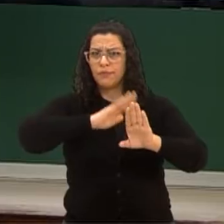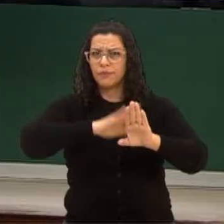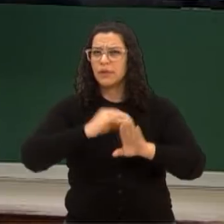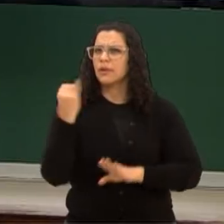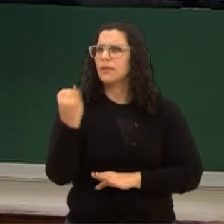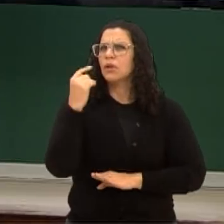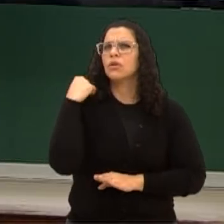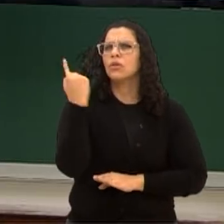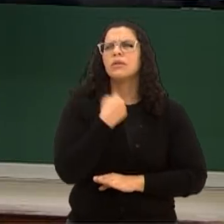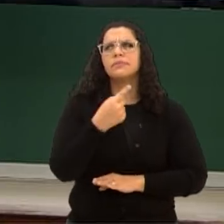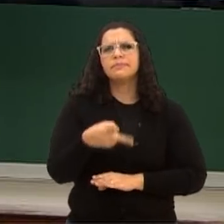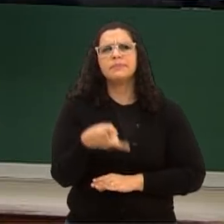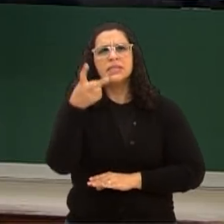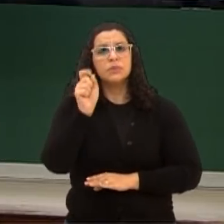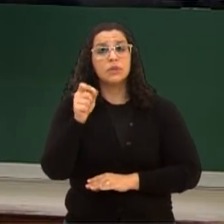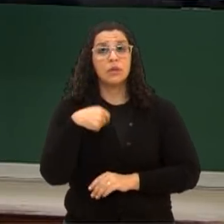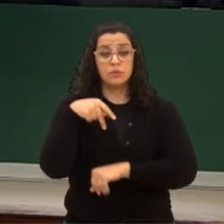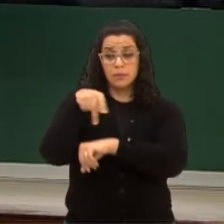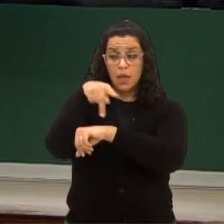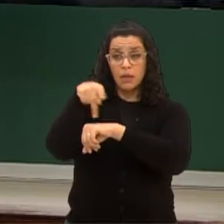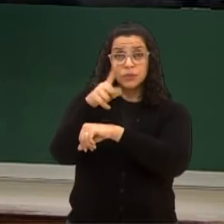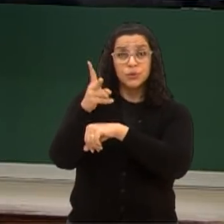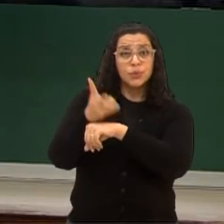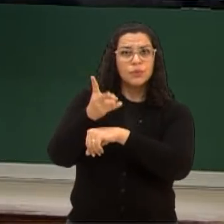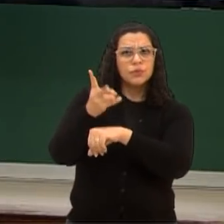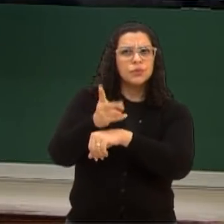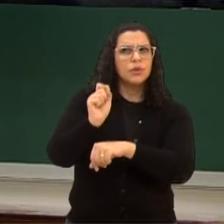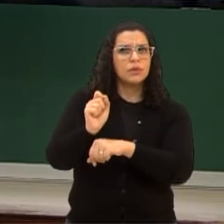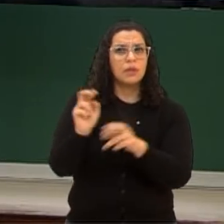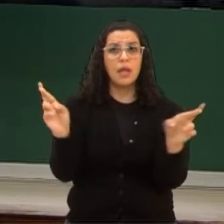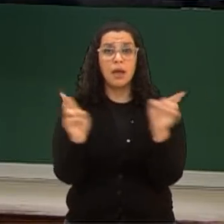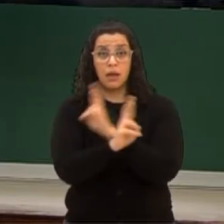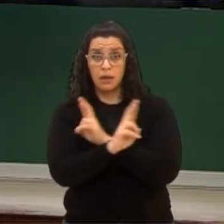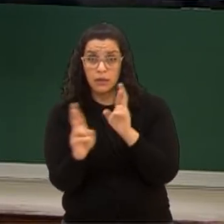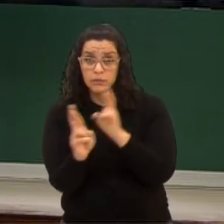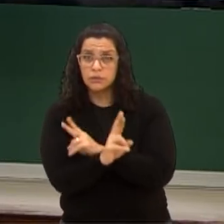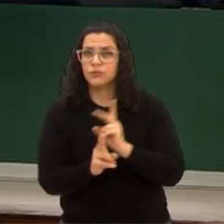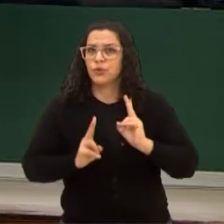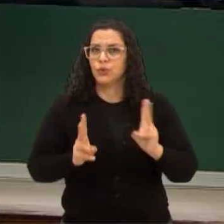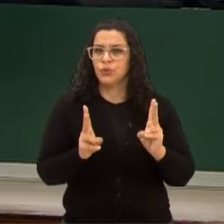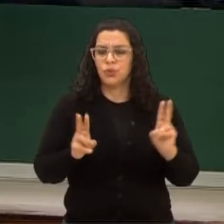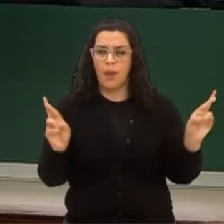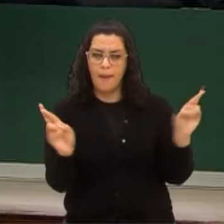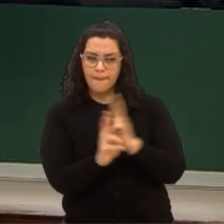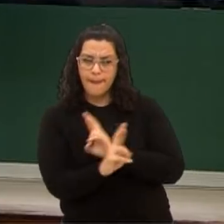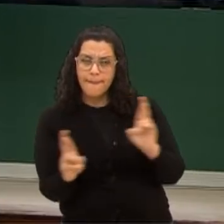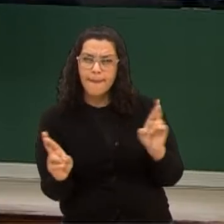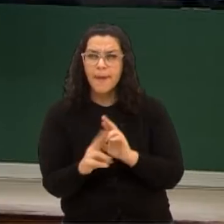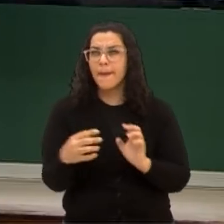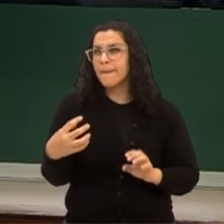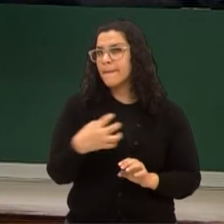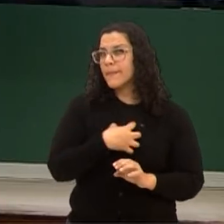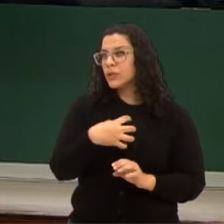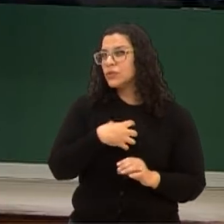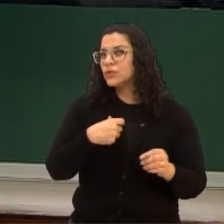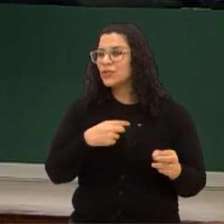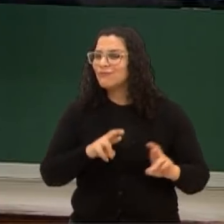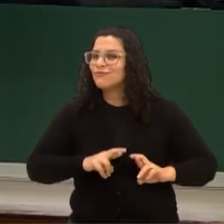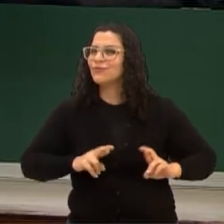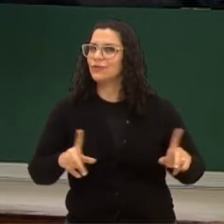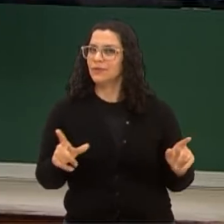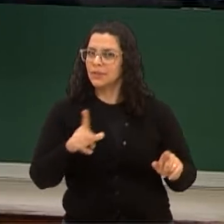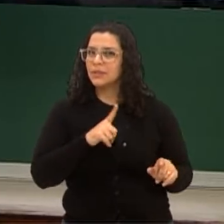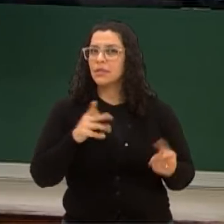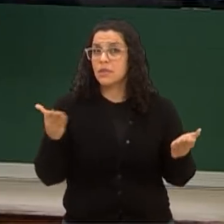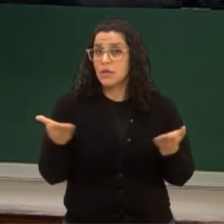gente perceber que os países continuaram estabelecendo essas relações entre eles, só que de uma forma agora um pouco